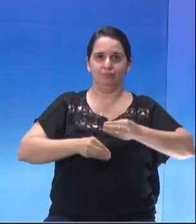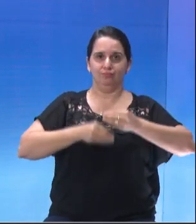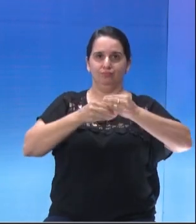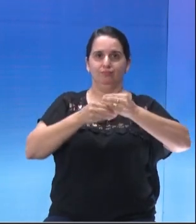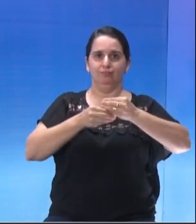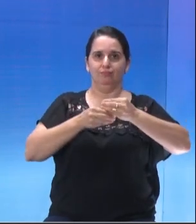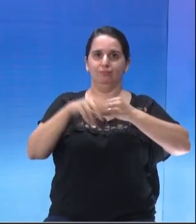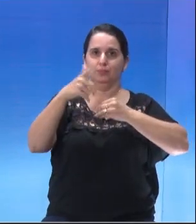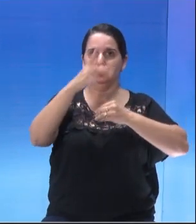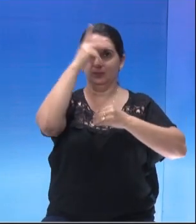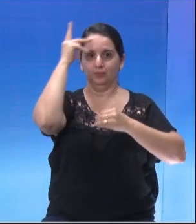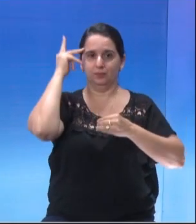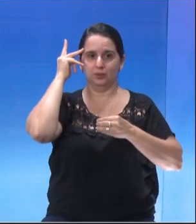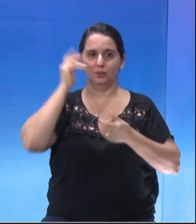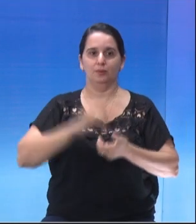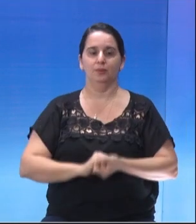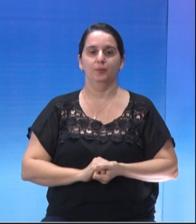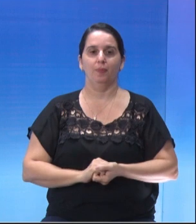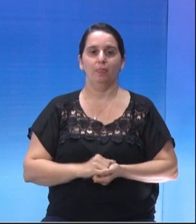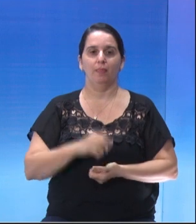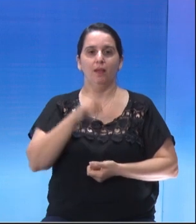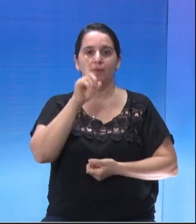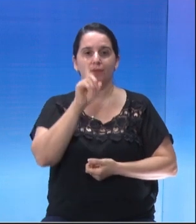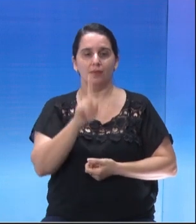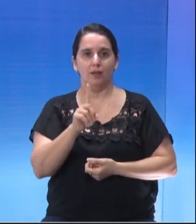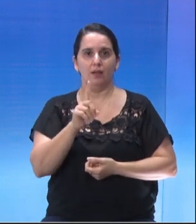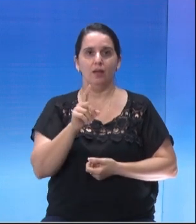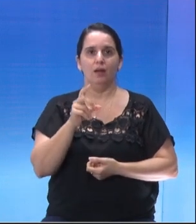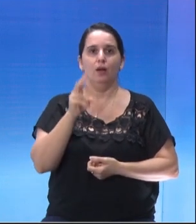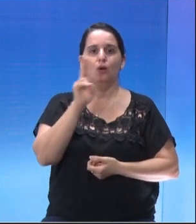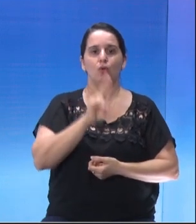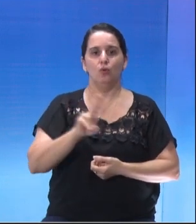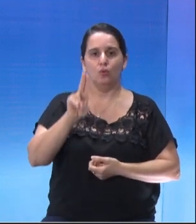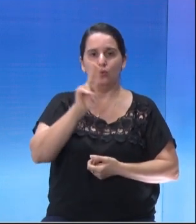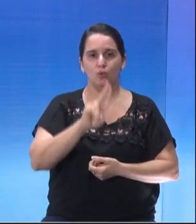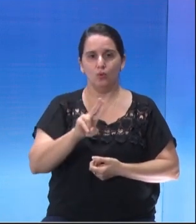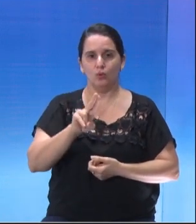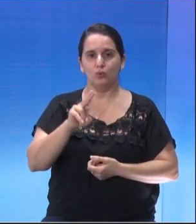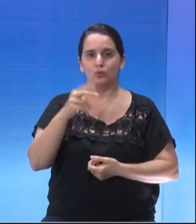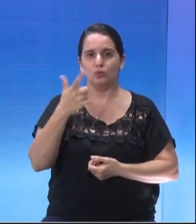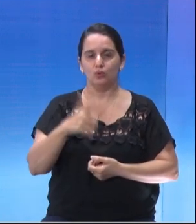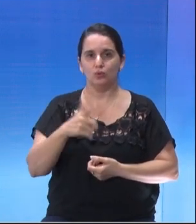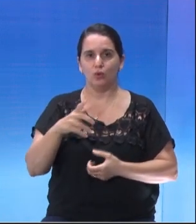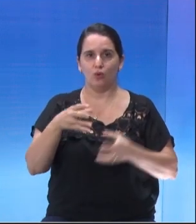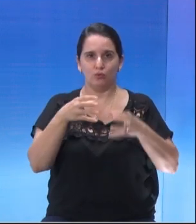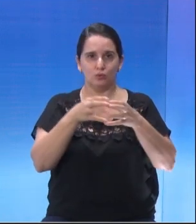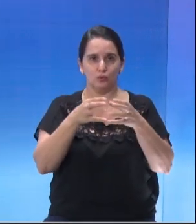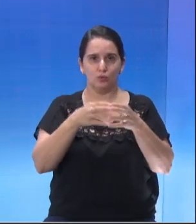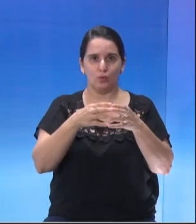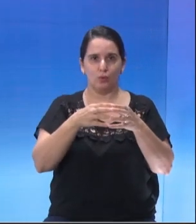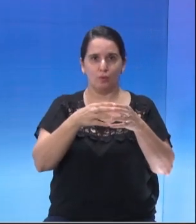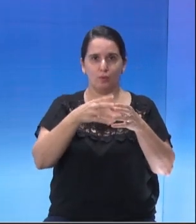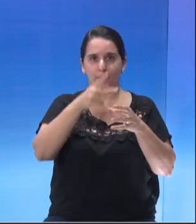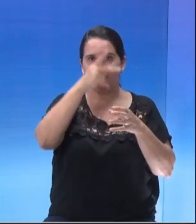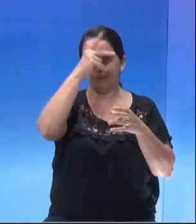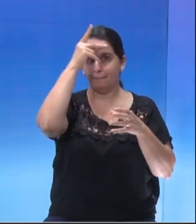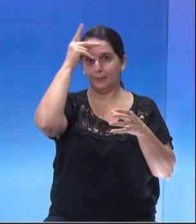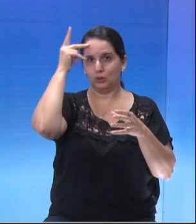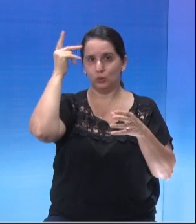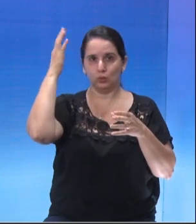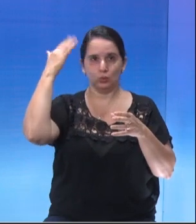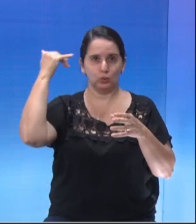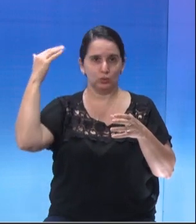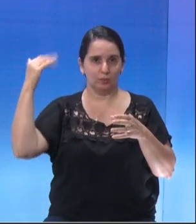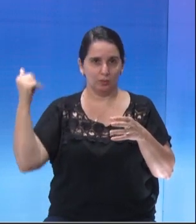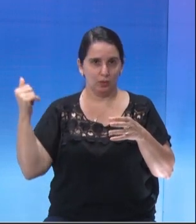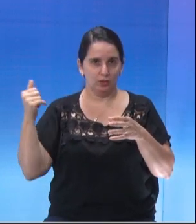outras pessoas. D, recorrência de seu uso entre membros da elite. Nós vimos no texto que naquela época quem usava